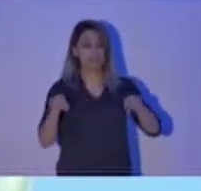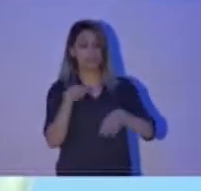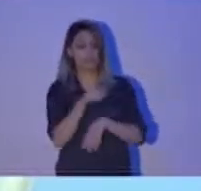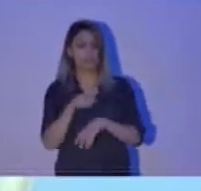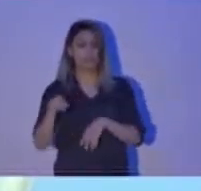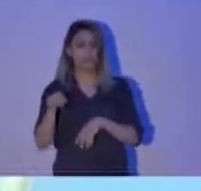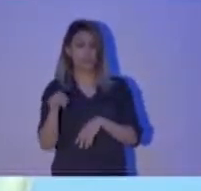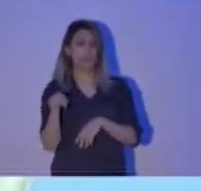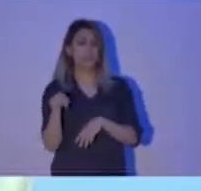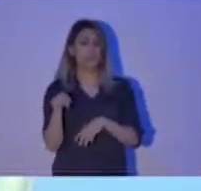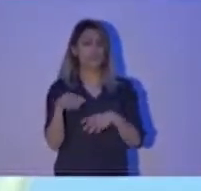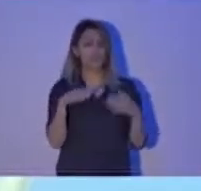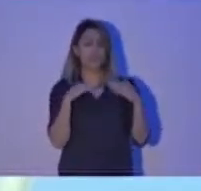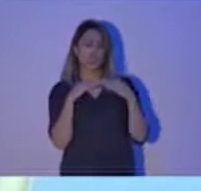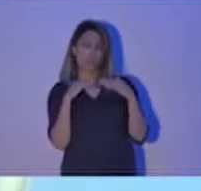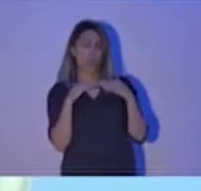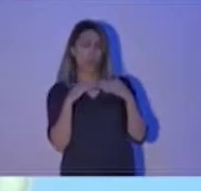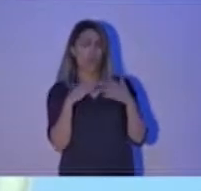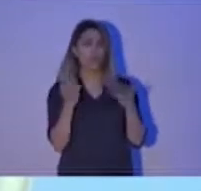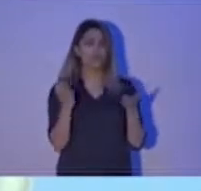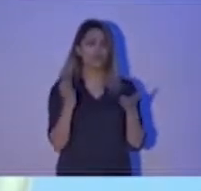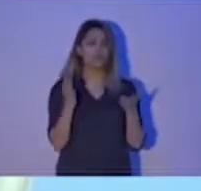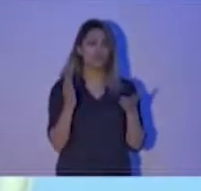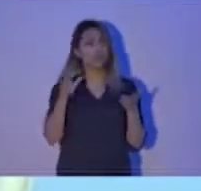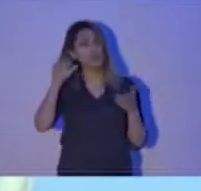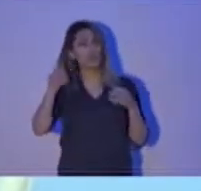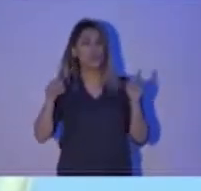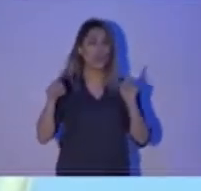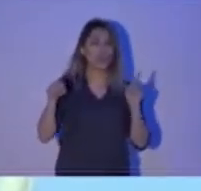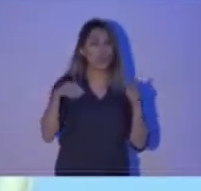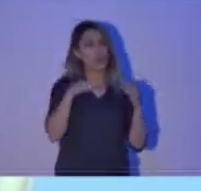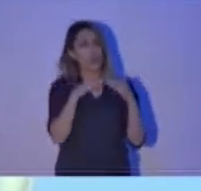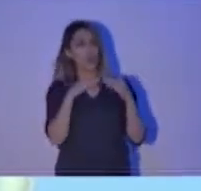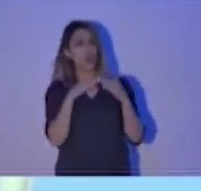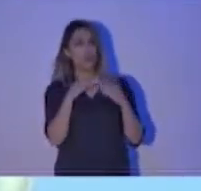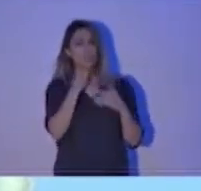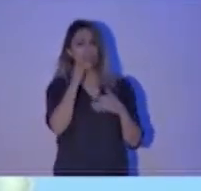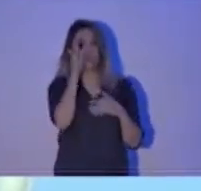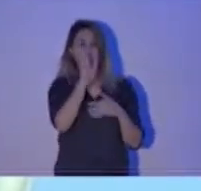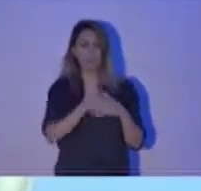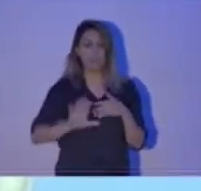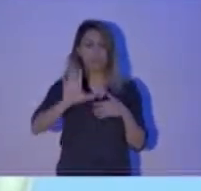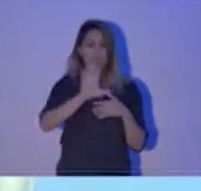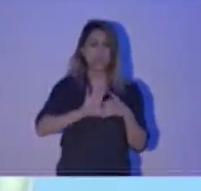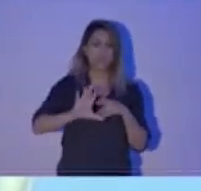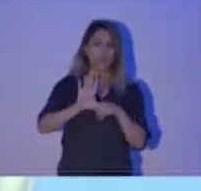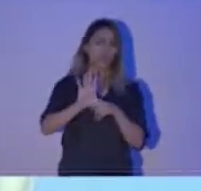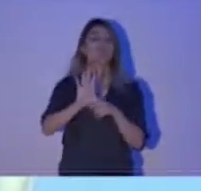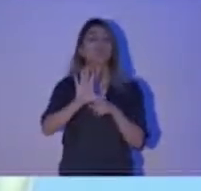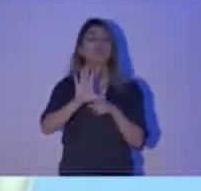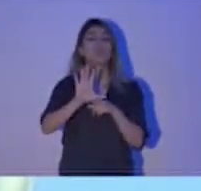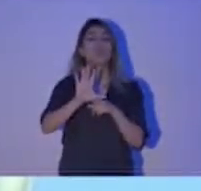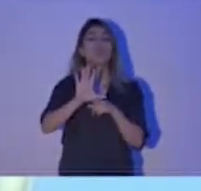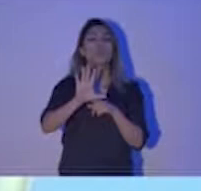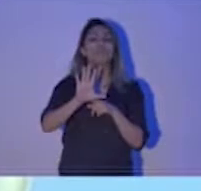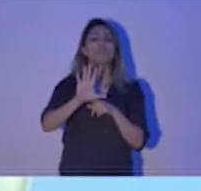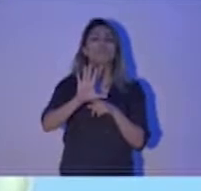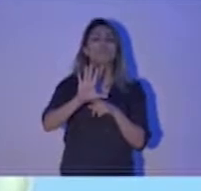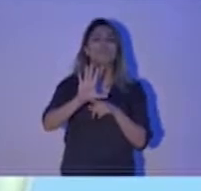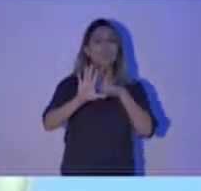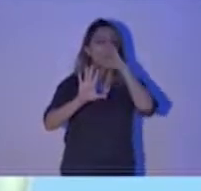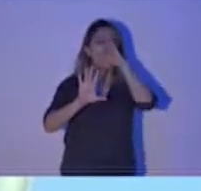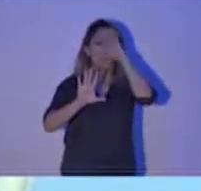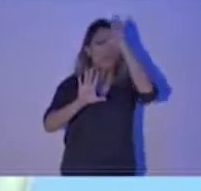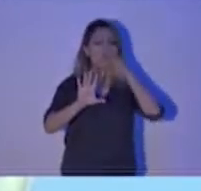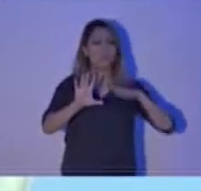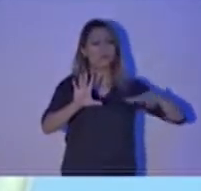que eu estou trazendo de que existe um consenso grande hoje no Brasil sobre quais são as prioridades em educação? E, se